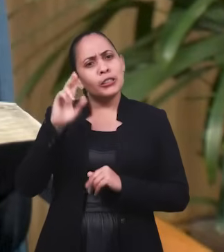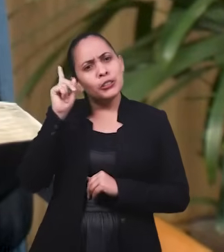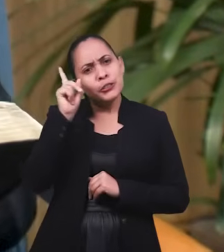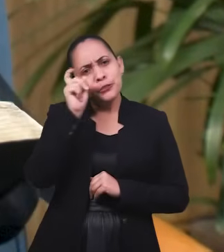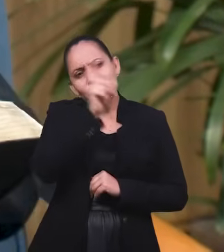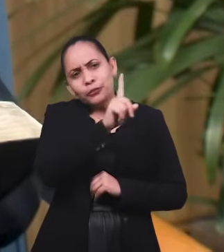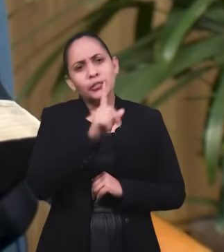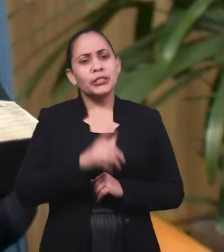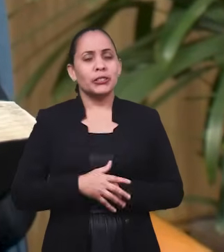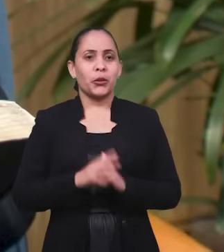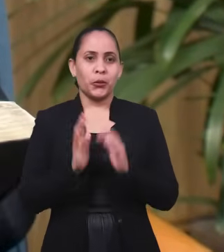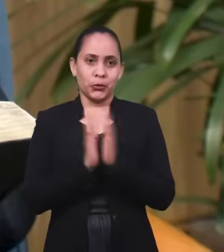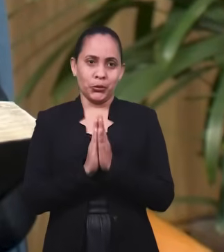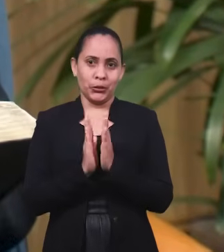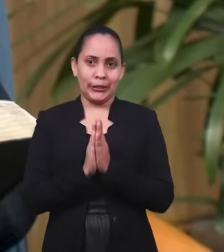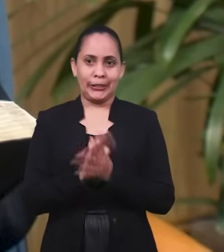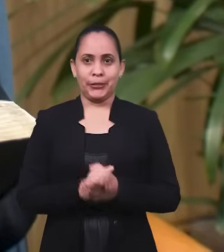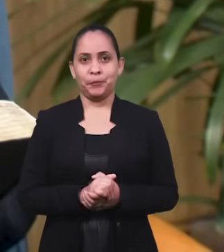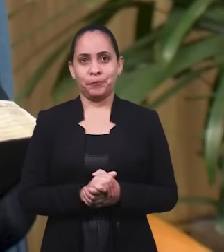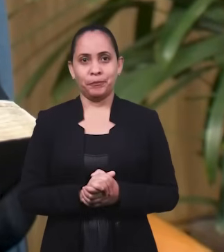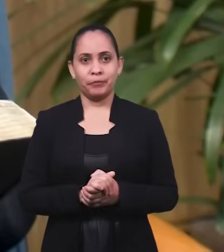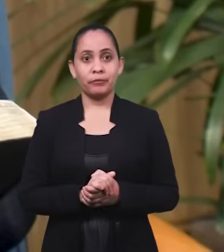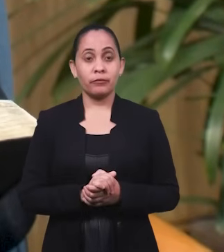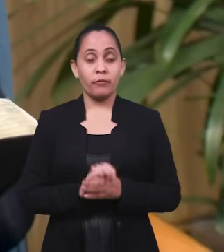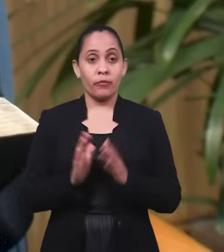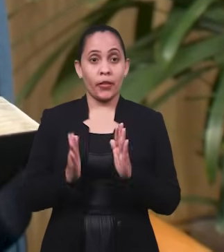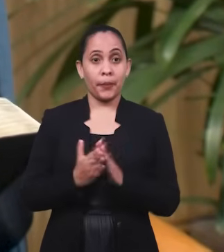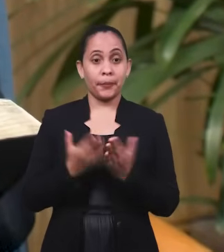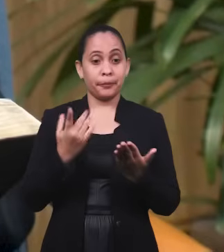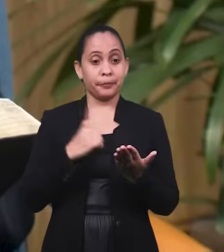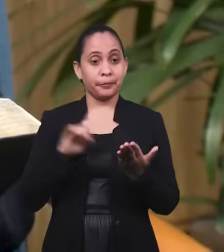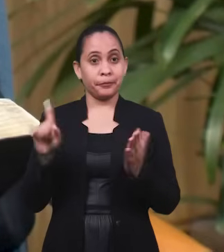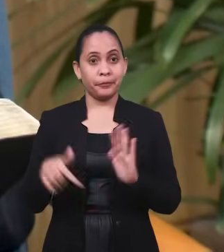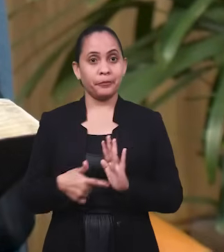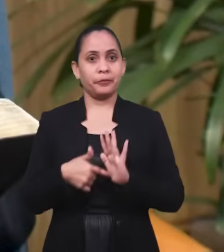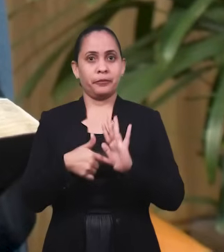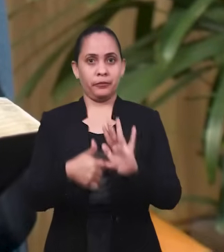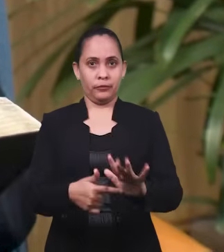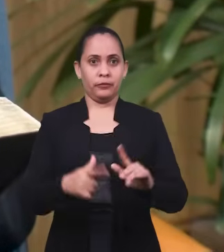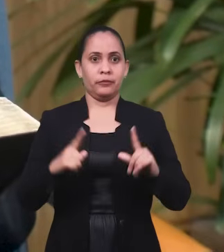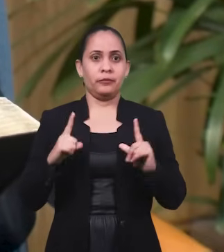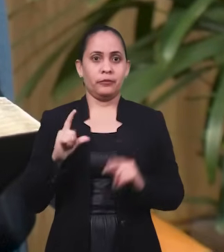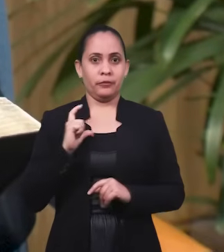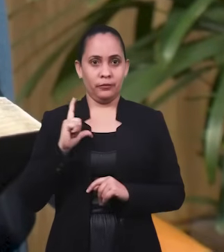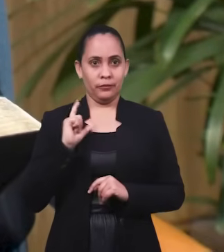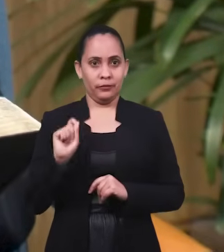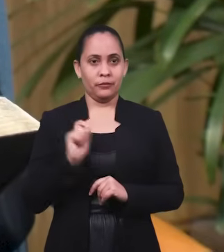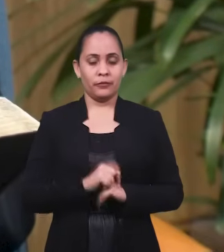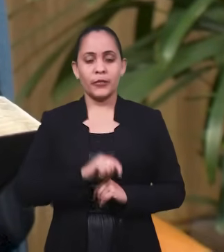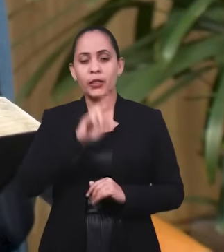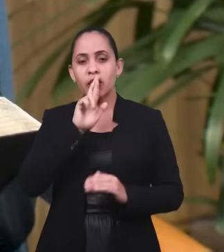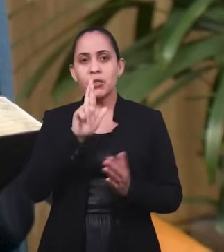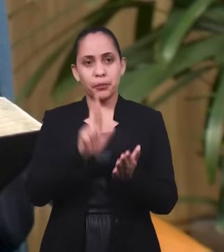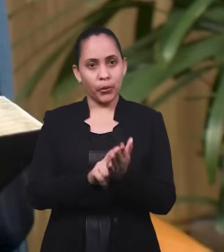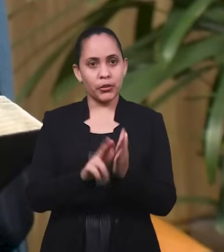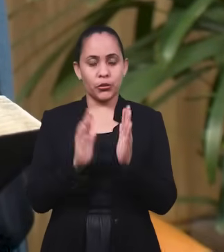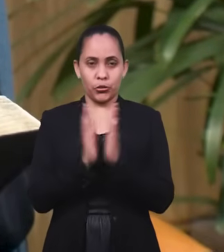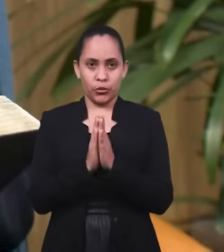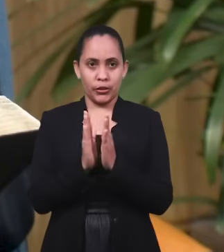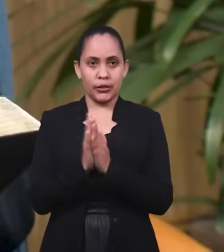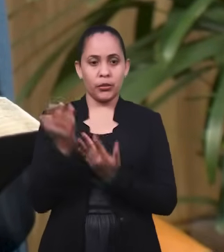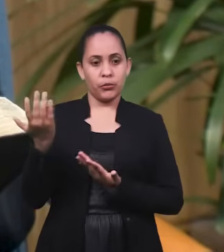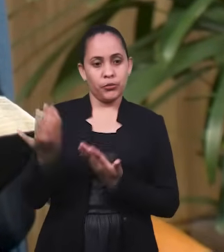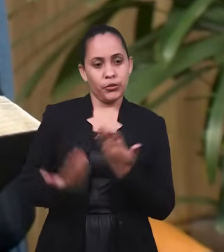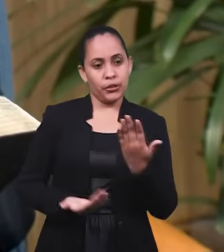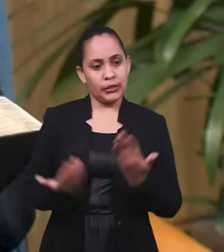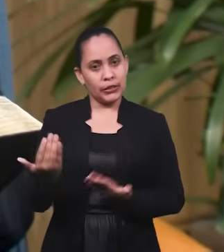que não seja com oração. A palavra já nos dá respostas disso, de oração. Servos